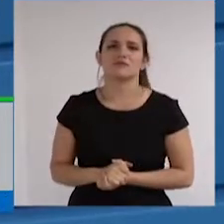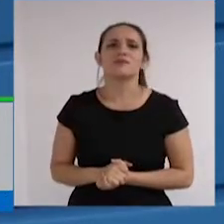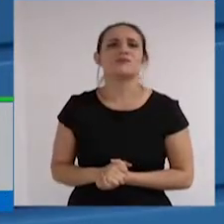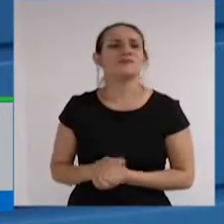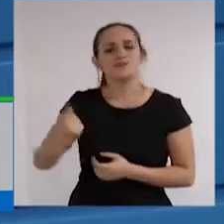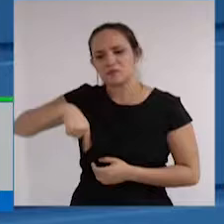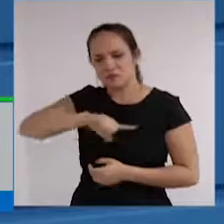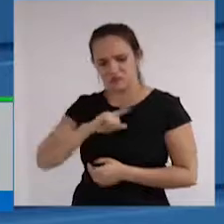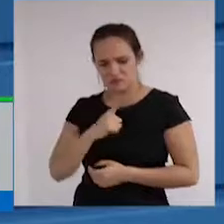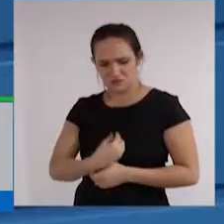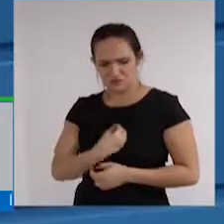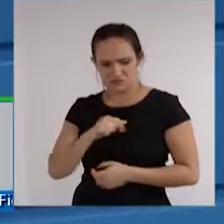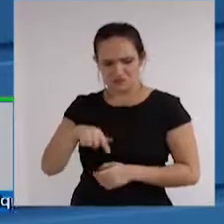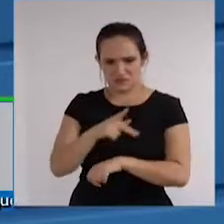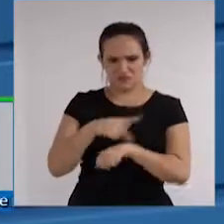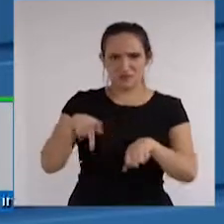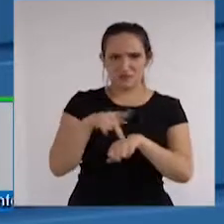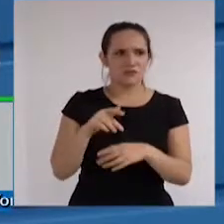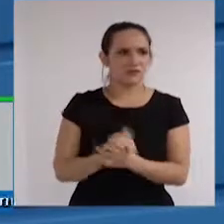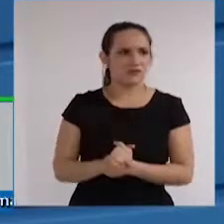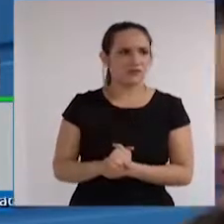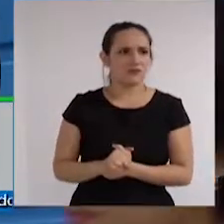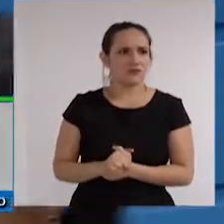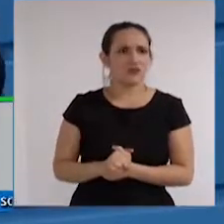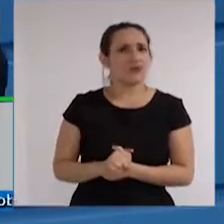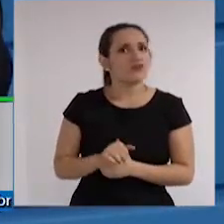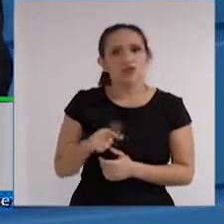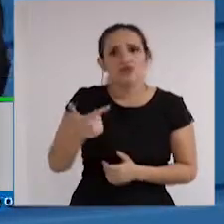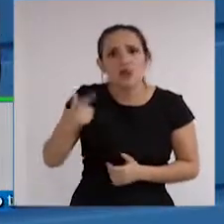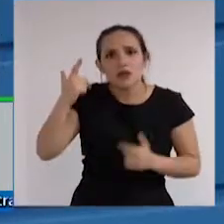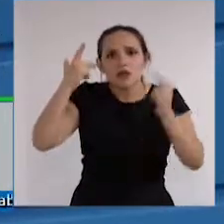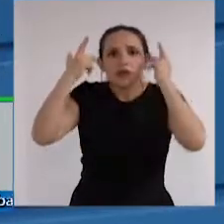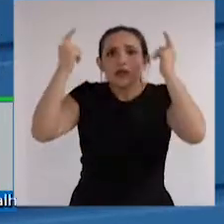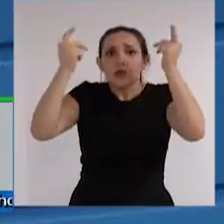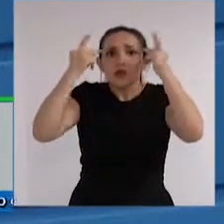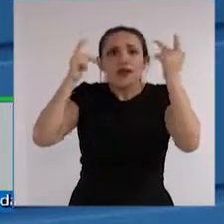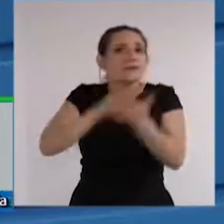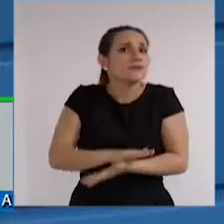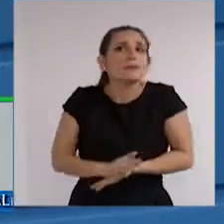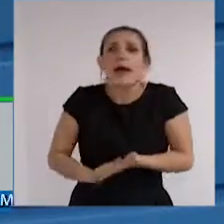nós vivemos em um país em que hoje ninguém tem sossego. É